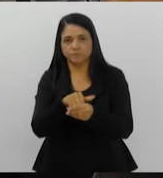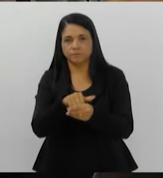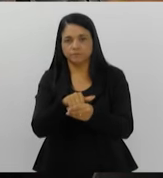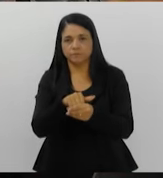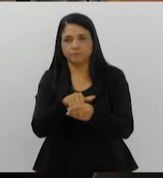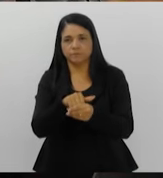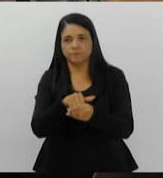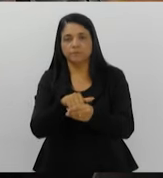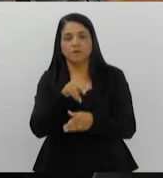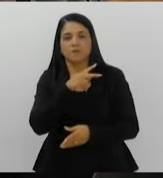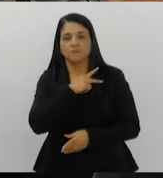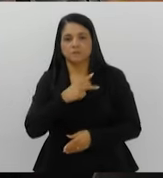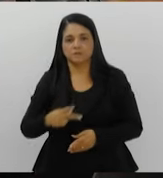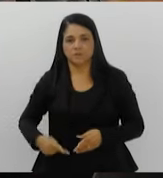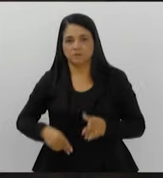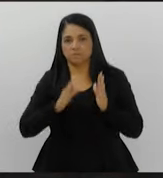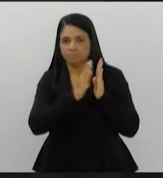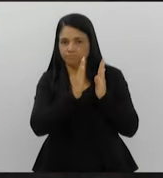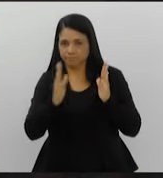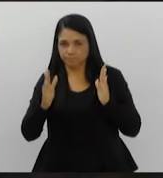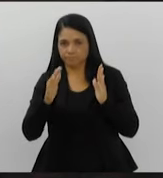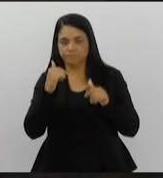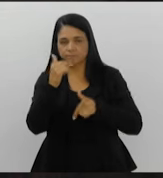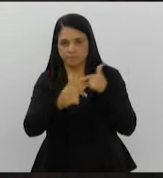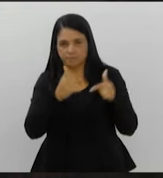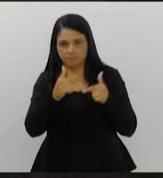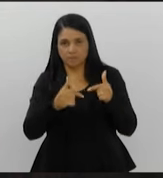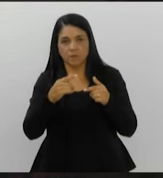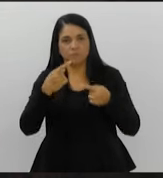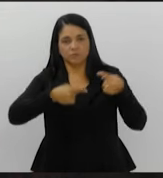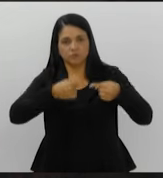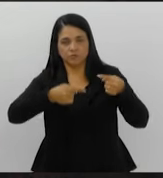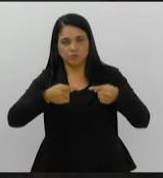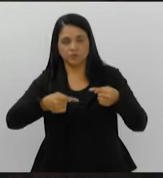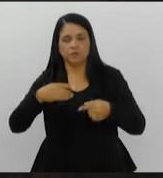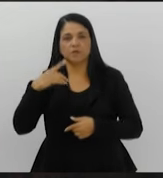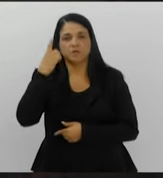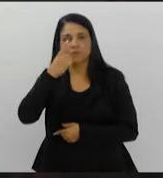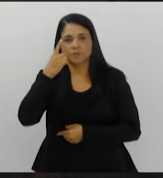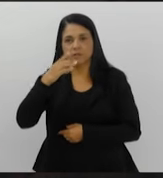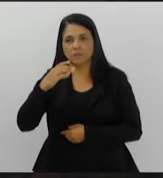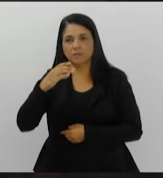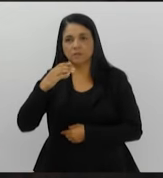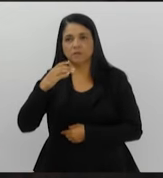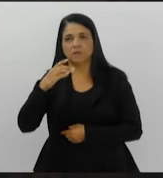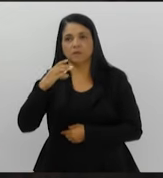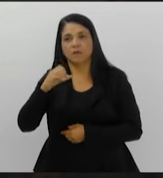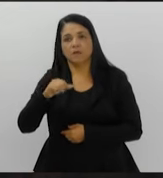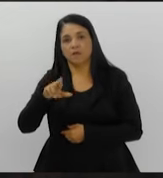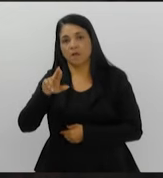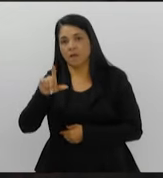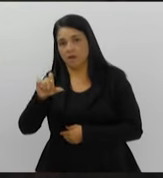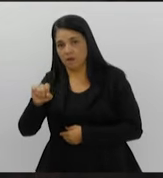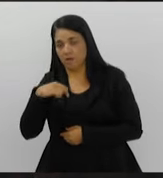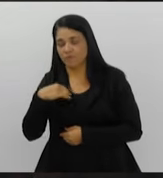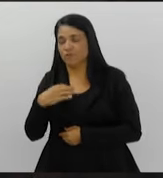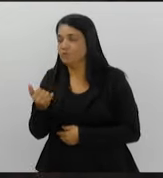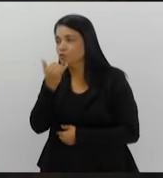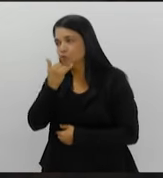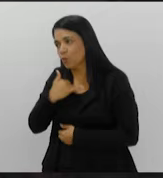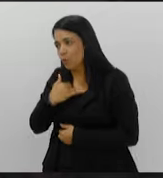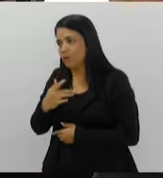A presidência chama os trabalhos à ordem para discutir, deputada Carla... Perdão, deputado, eu achei que Vossa Excelência ia declarar